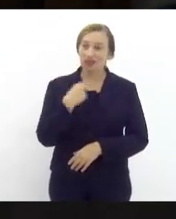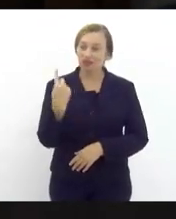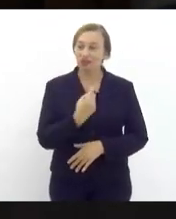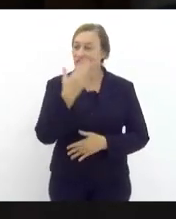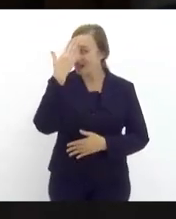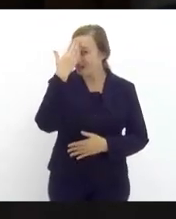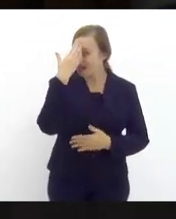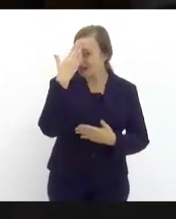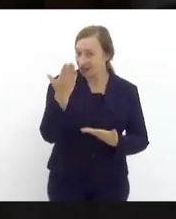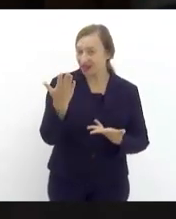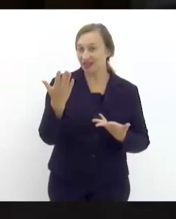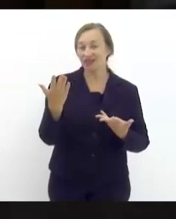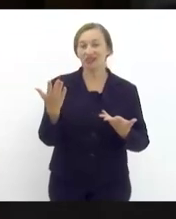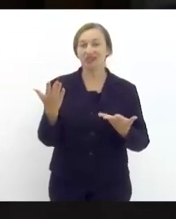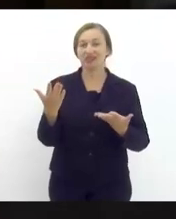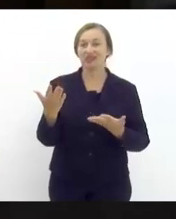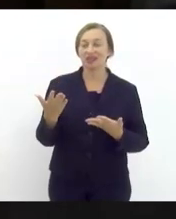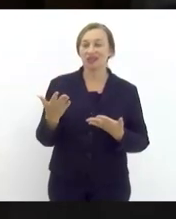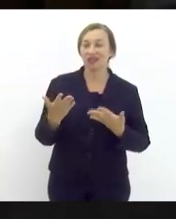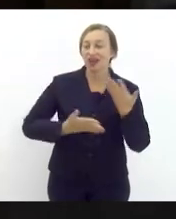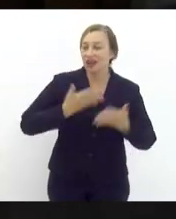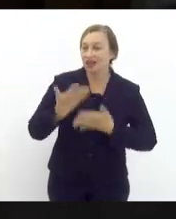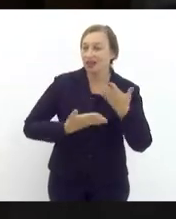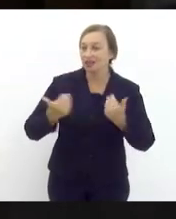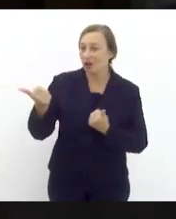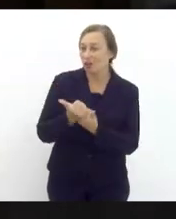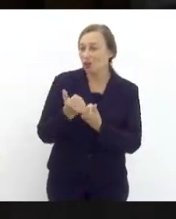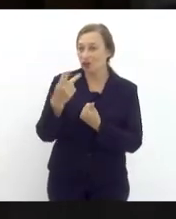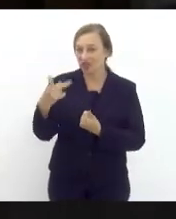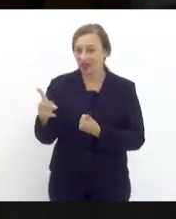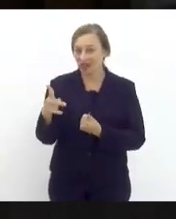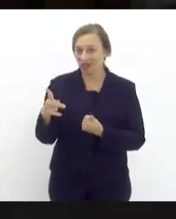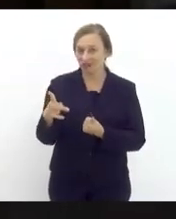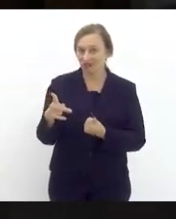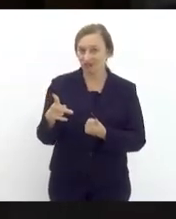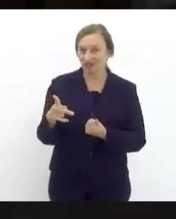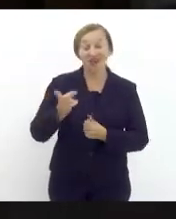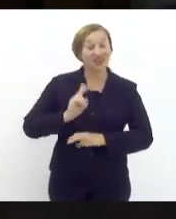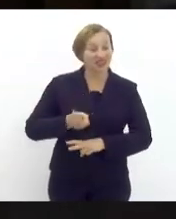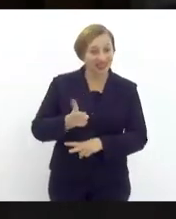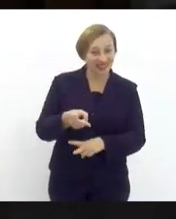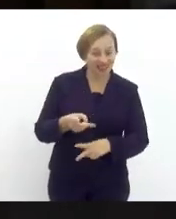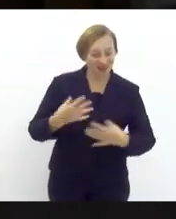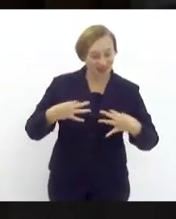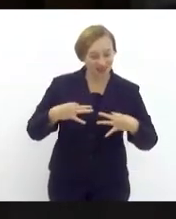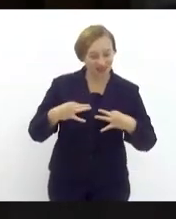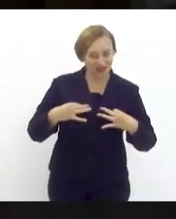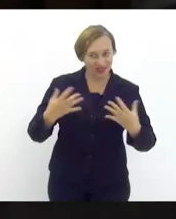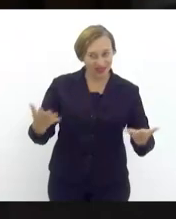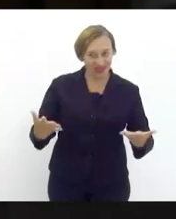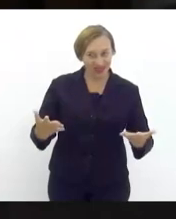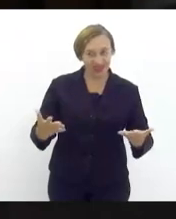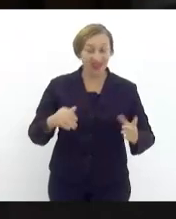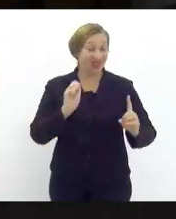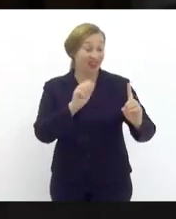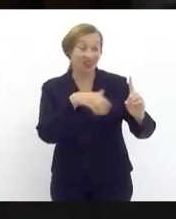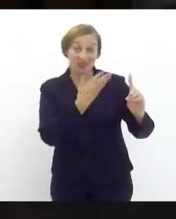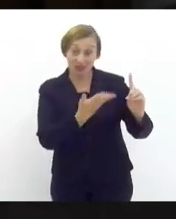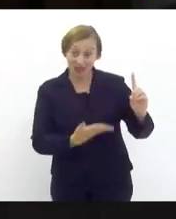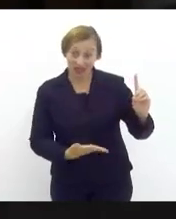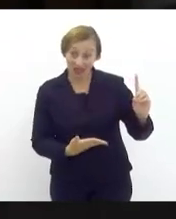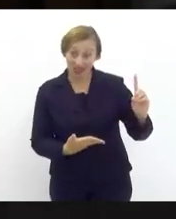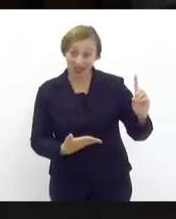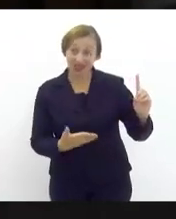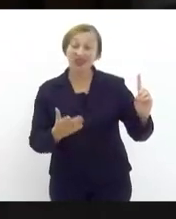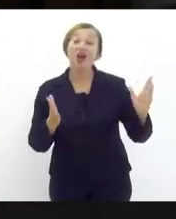gratidão em contar com seu apoio estamos sempre à disposição essa homenagem Cadê